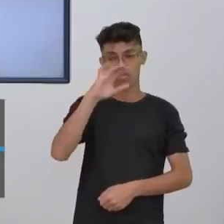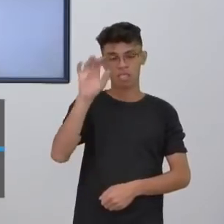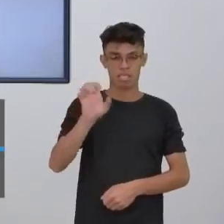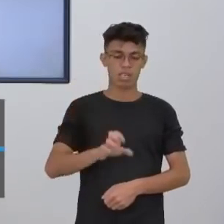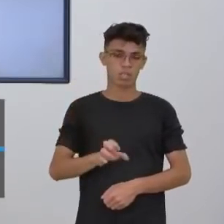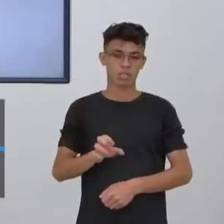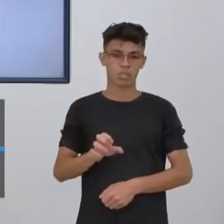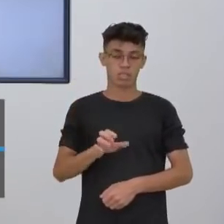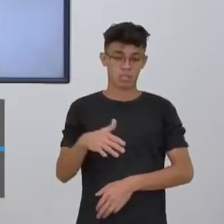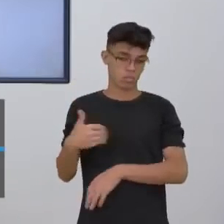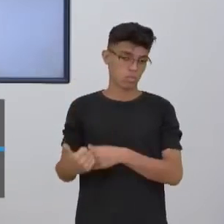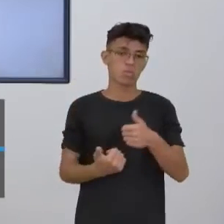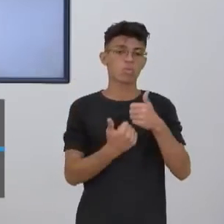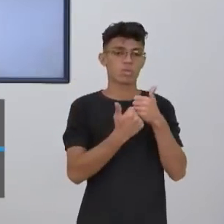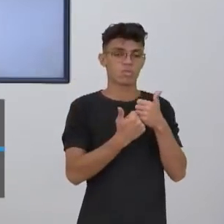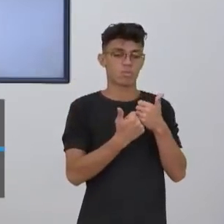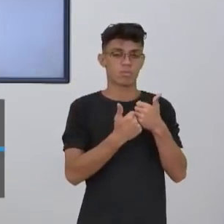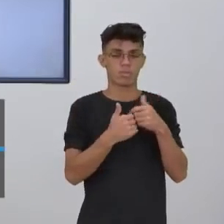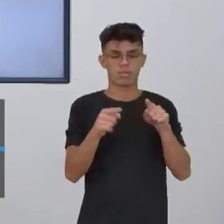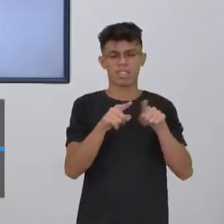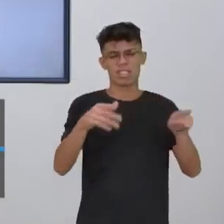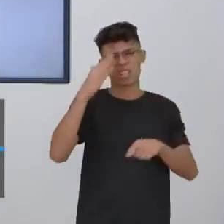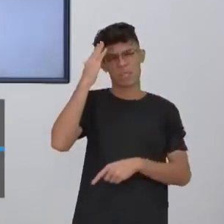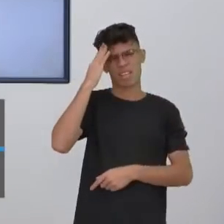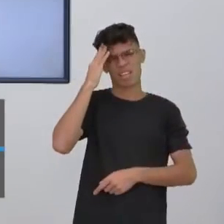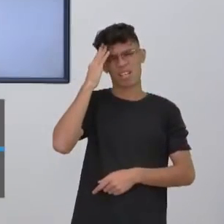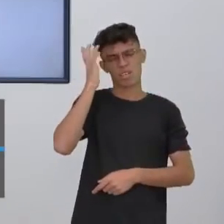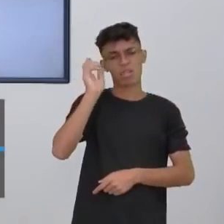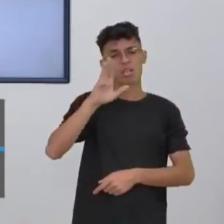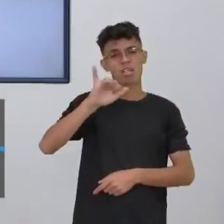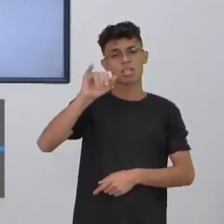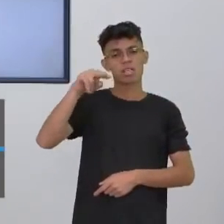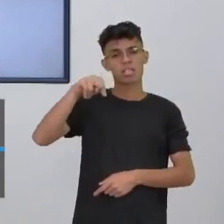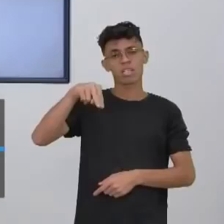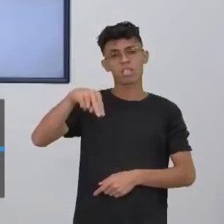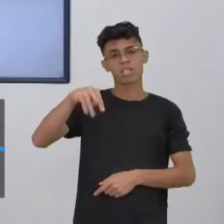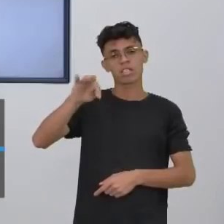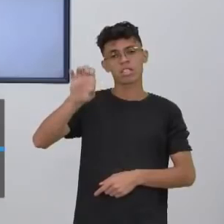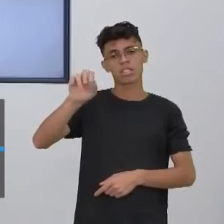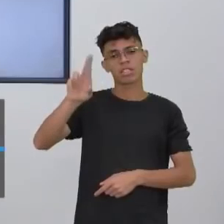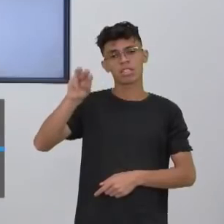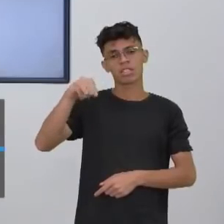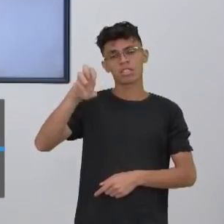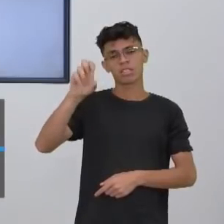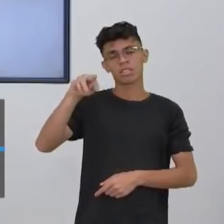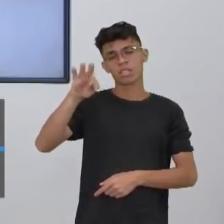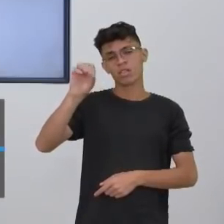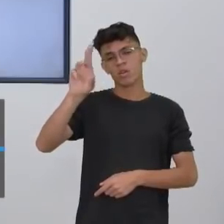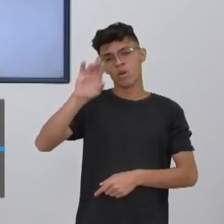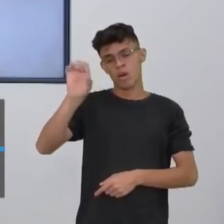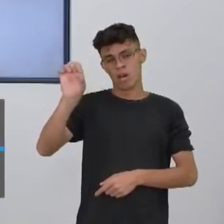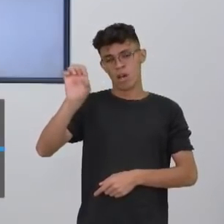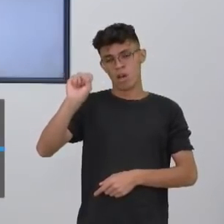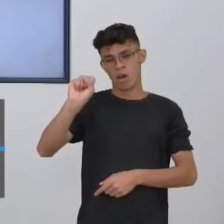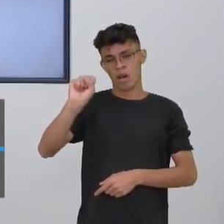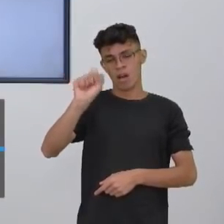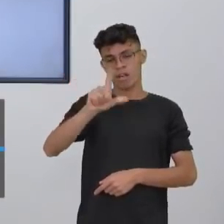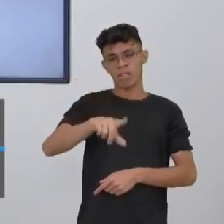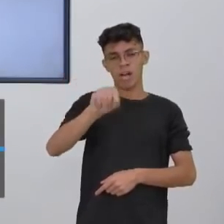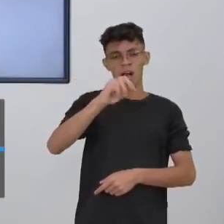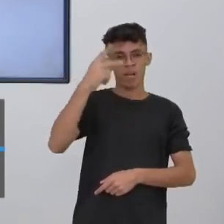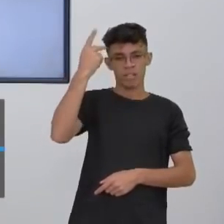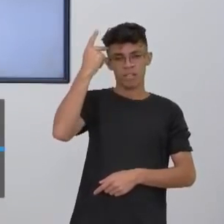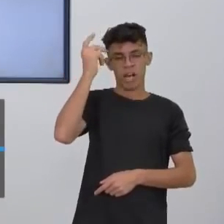Para vocês terem uma ideia, né, um dos interventores nomeados para o estado de São Paulo era uma pessoa